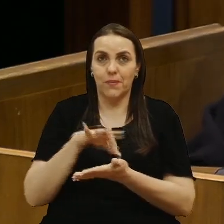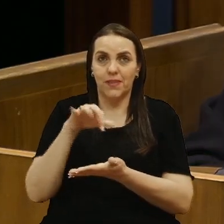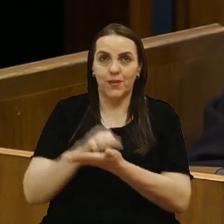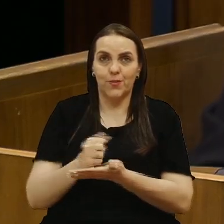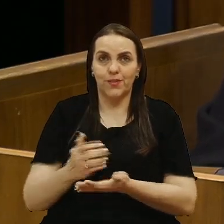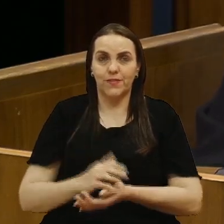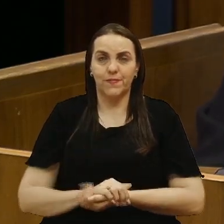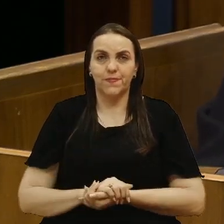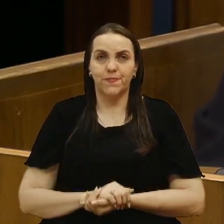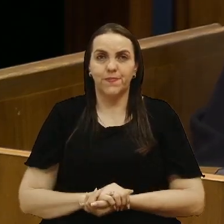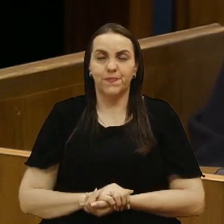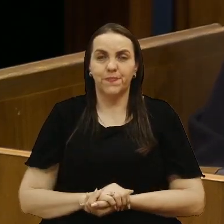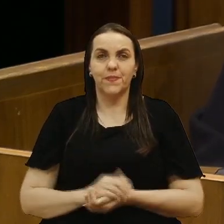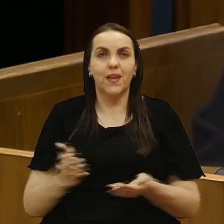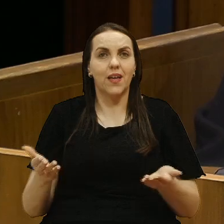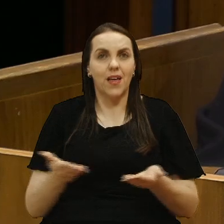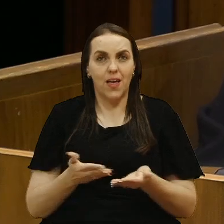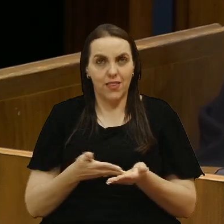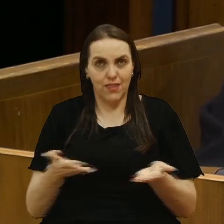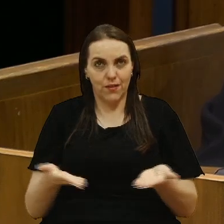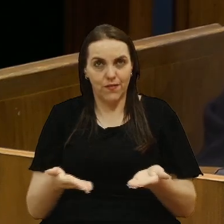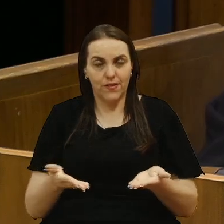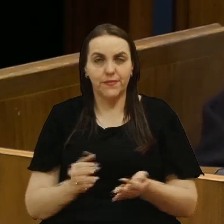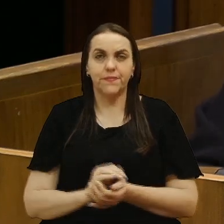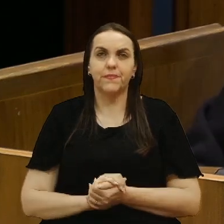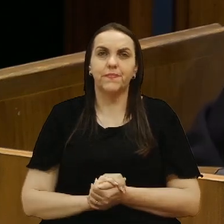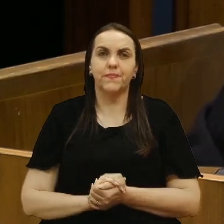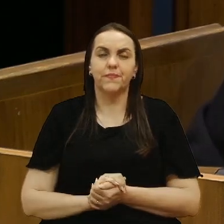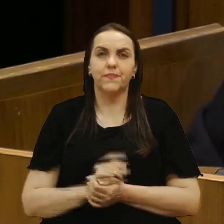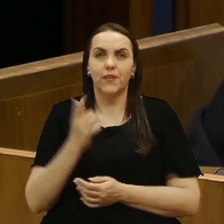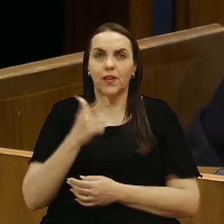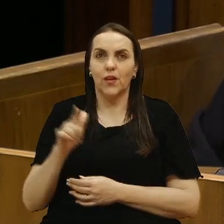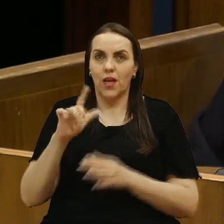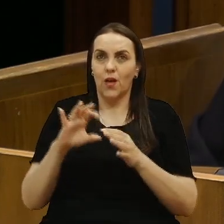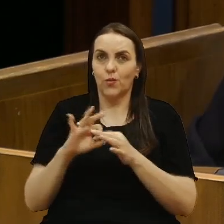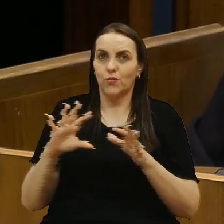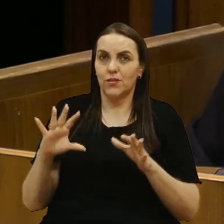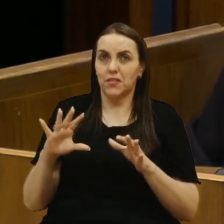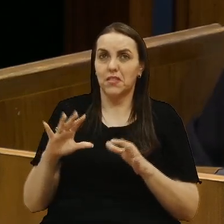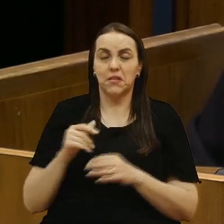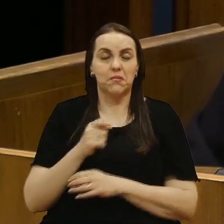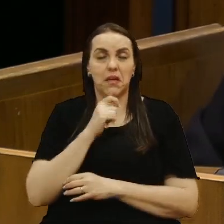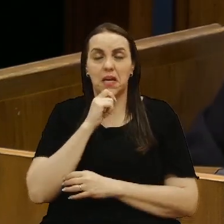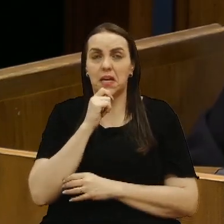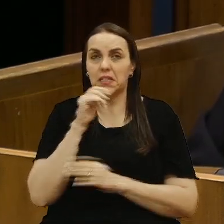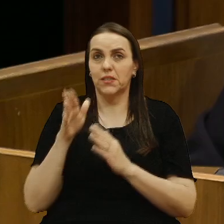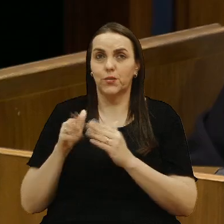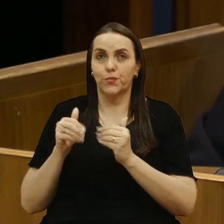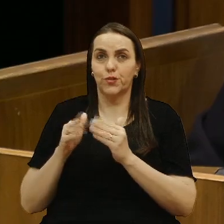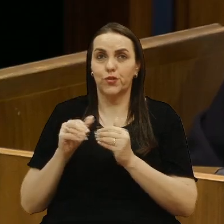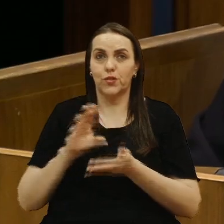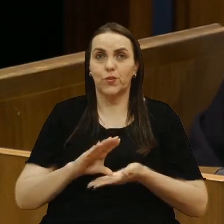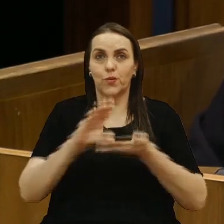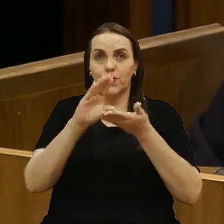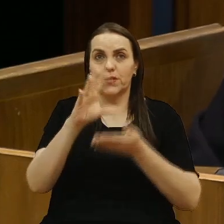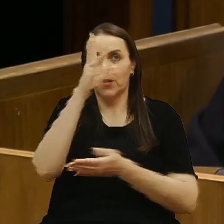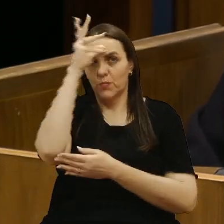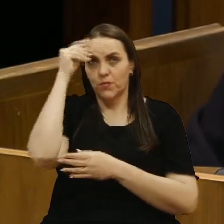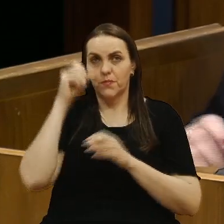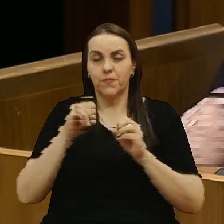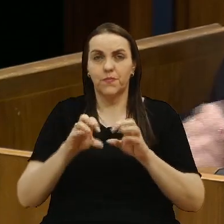matrículas. Até o presente momento, essa autorização sequer foi solicitada ao Conselho Municipal de